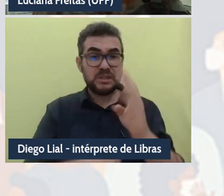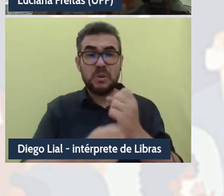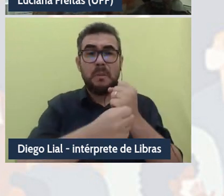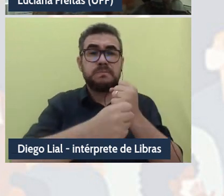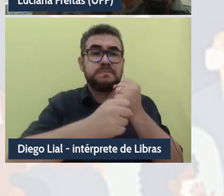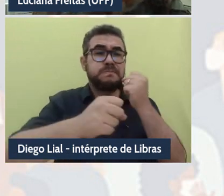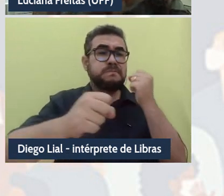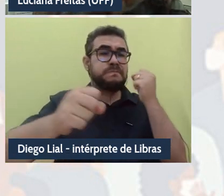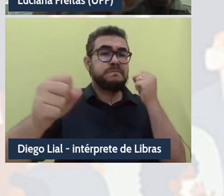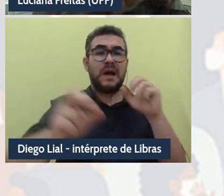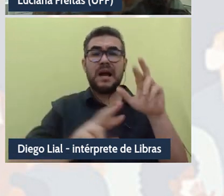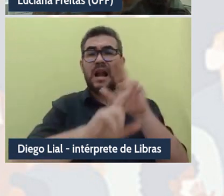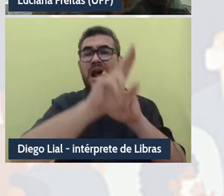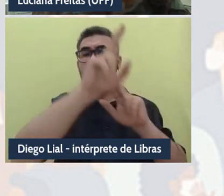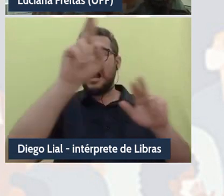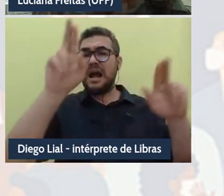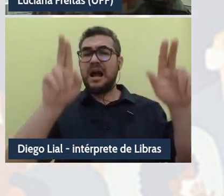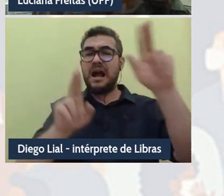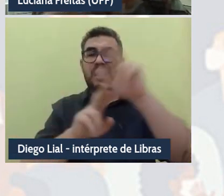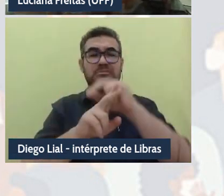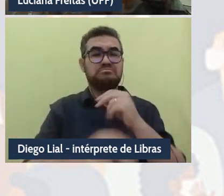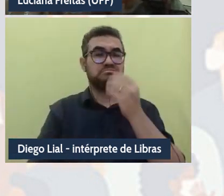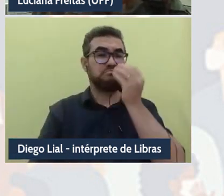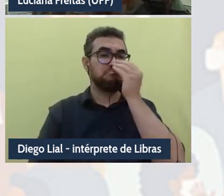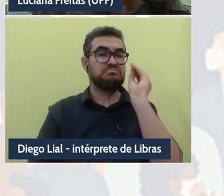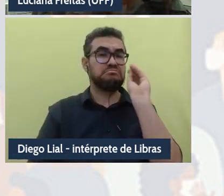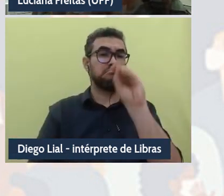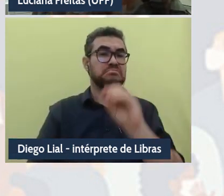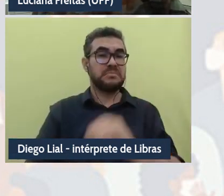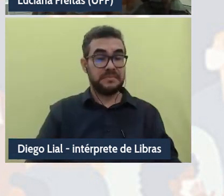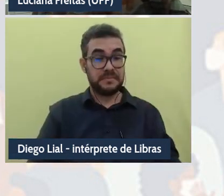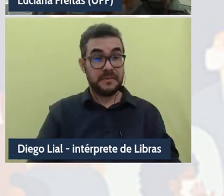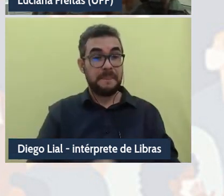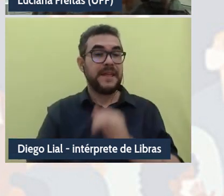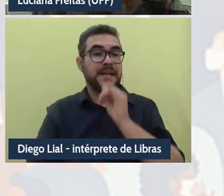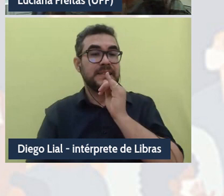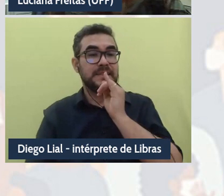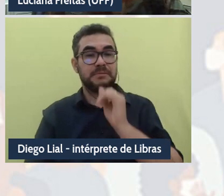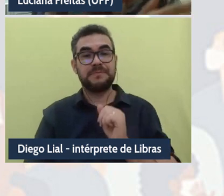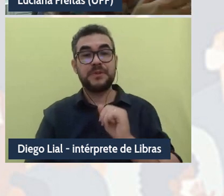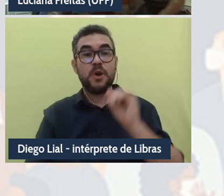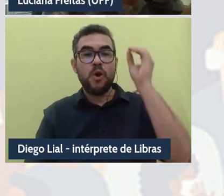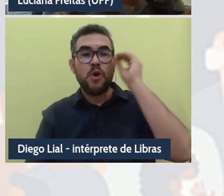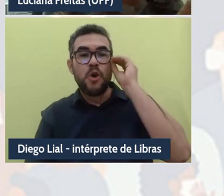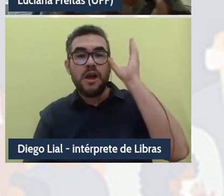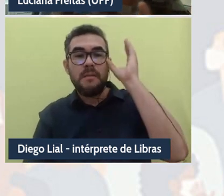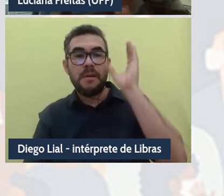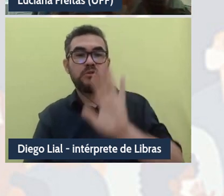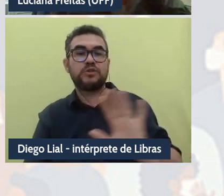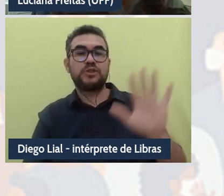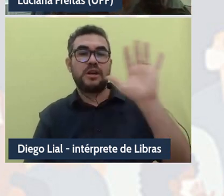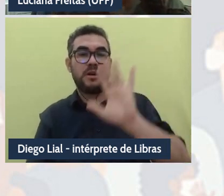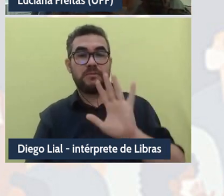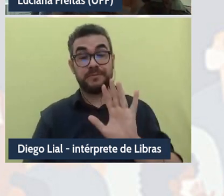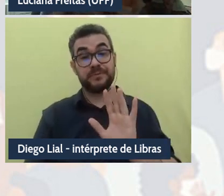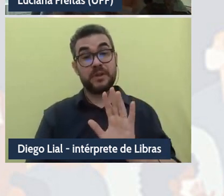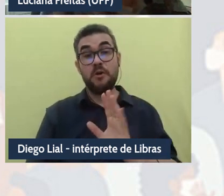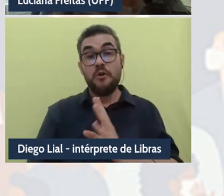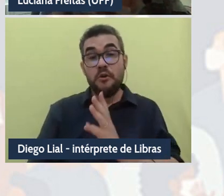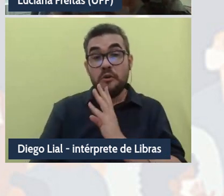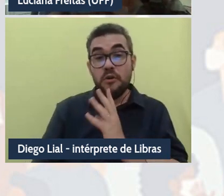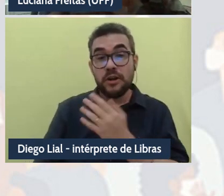competências gerais o uso de tecnologias da informação, né? E como uma competência específica